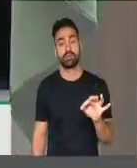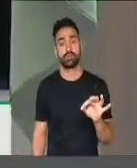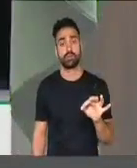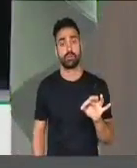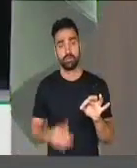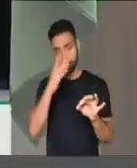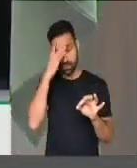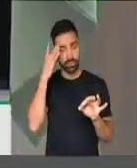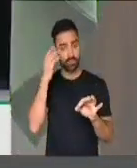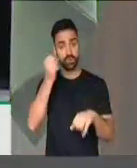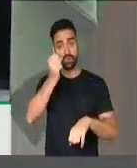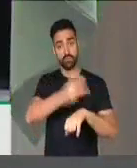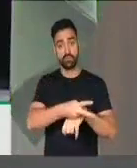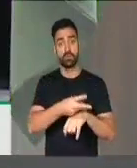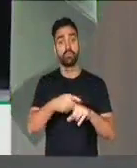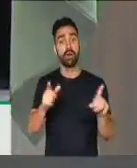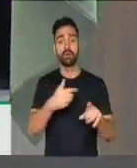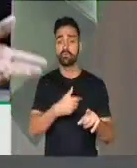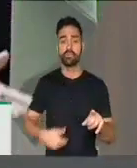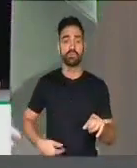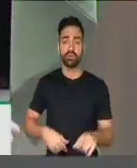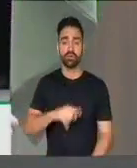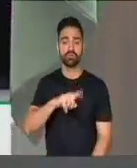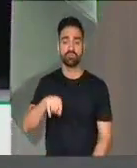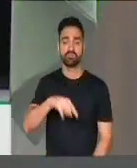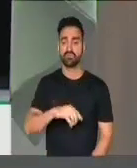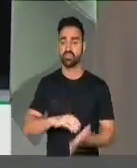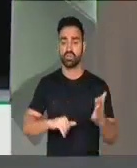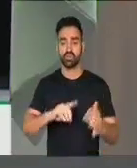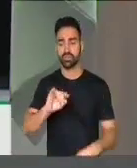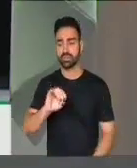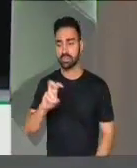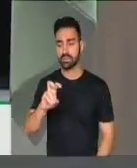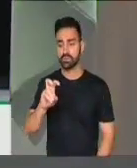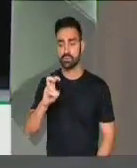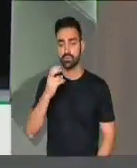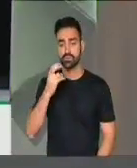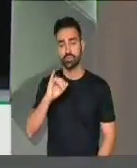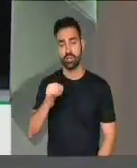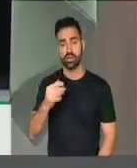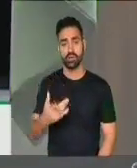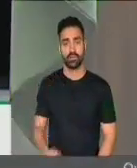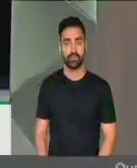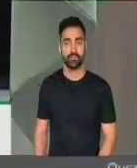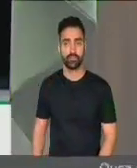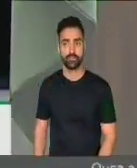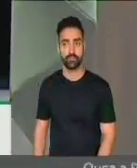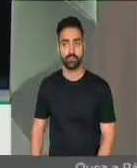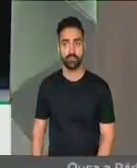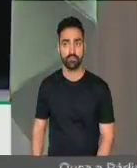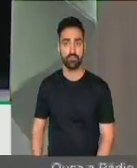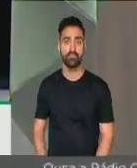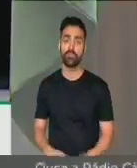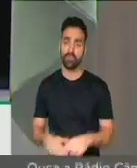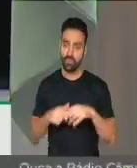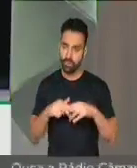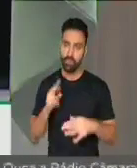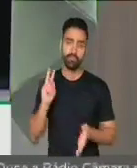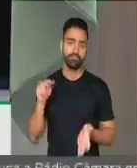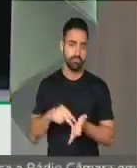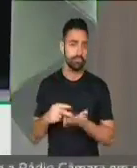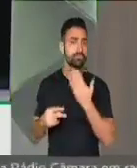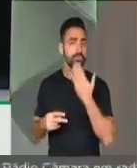empregados e o governo vetou agora no dia 5 de janeiro e se refez a gente vem aqui fazer um apelo